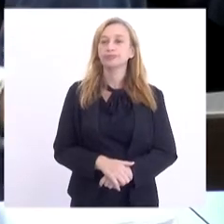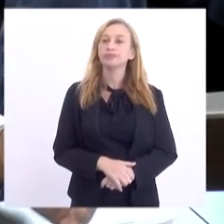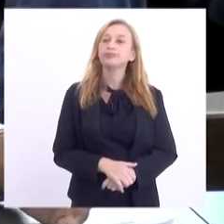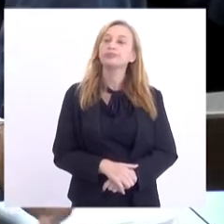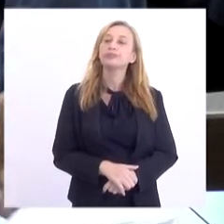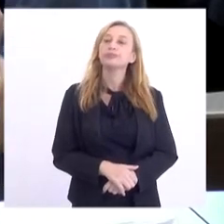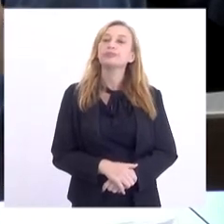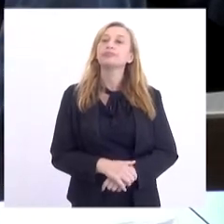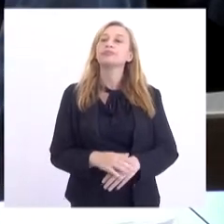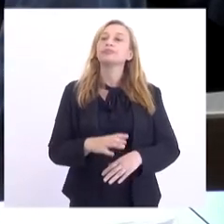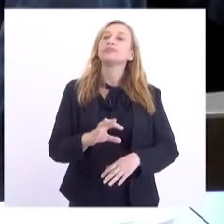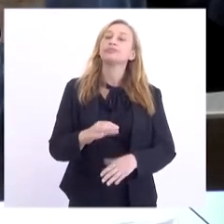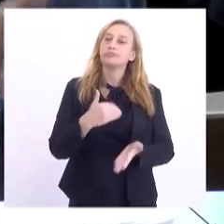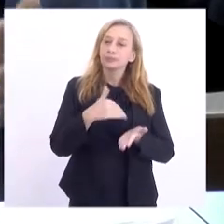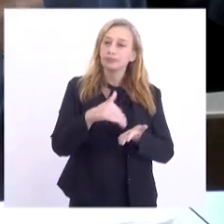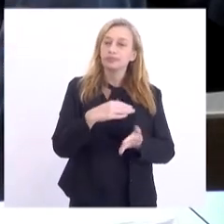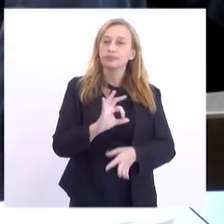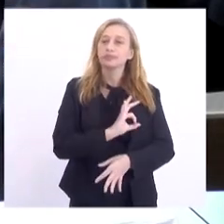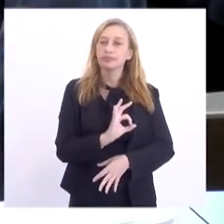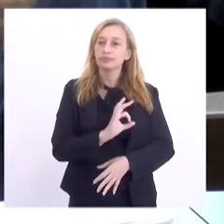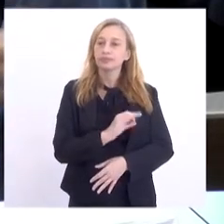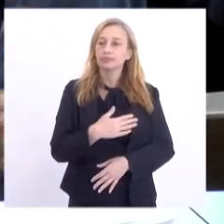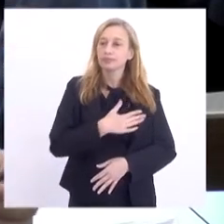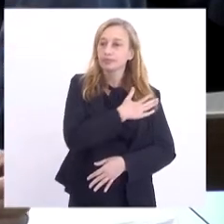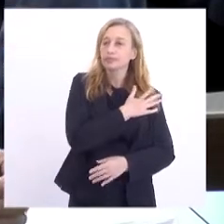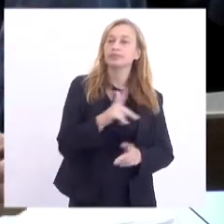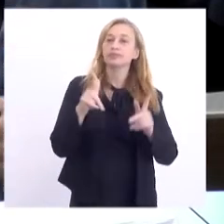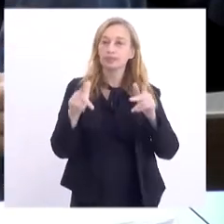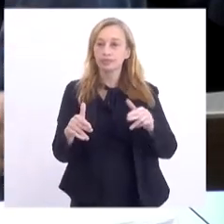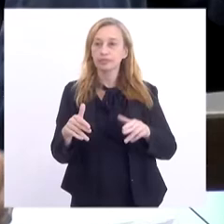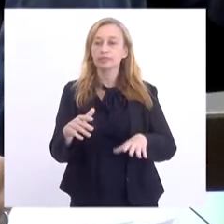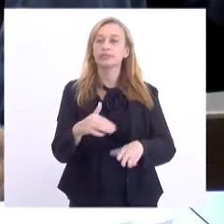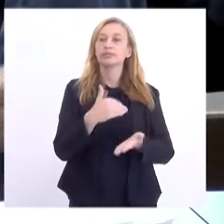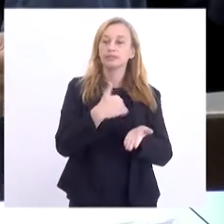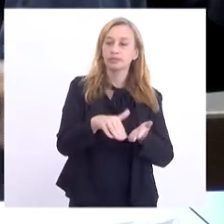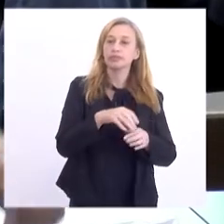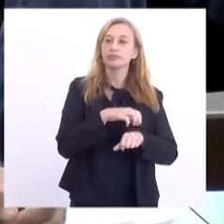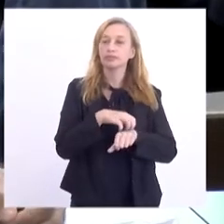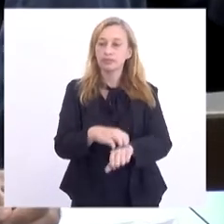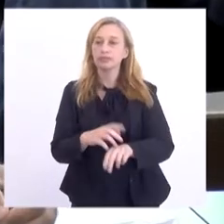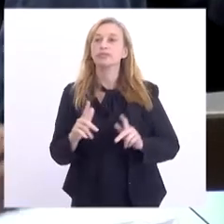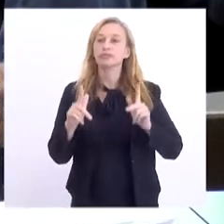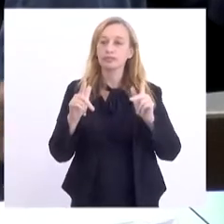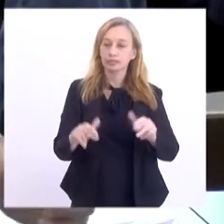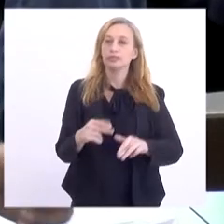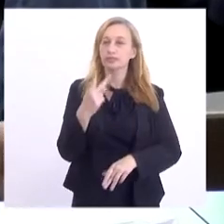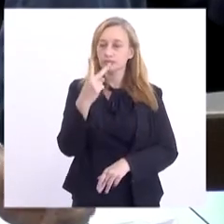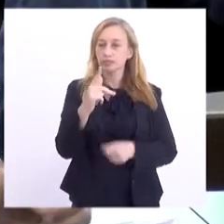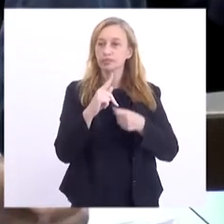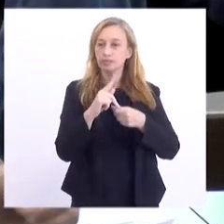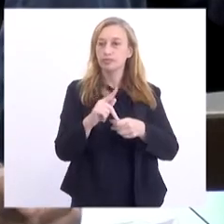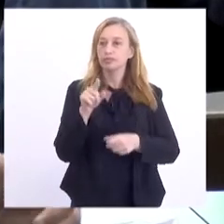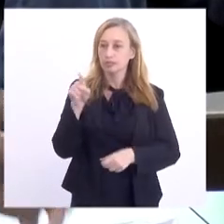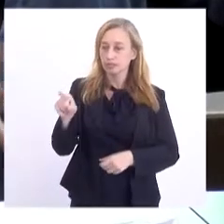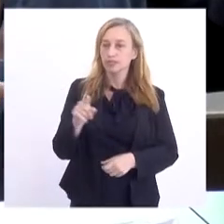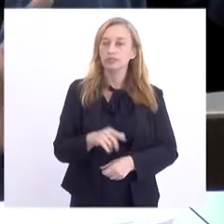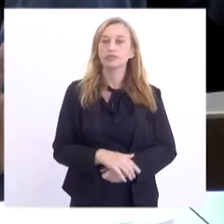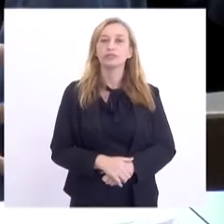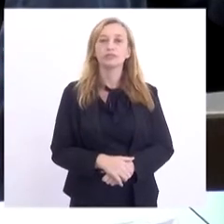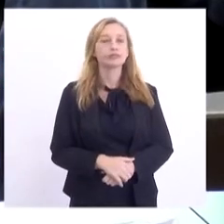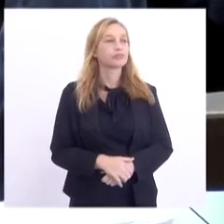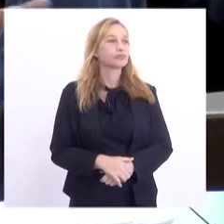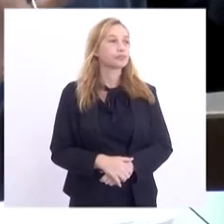secretaria da Polícia Militar a mesma coisa Secretaria de Transporte também a mesma coisa dois Procuradores lá exclusivamente